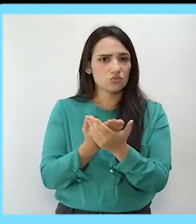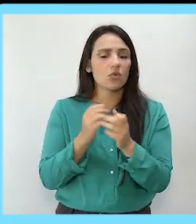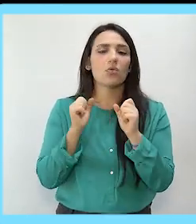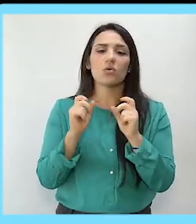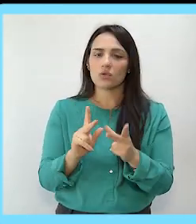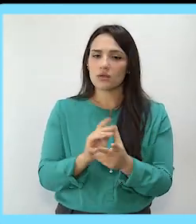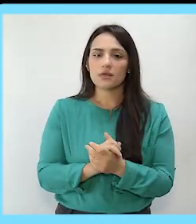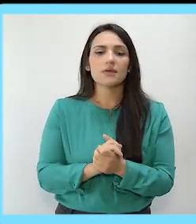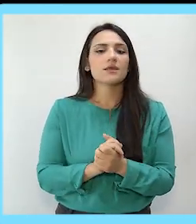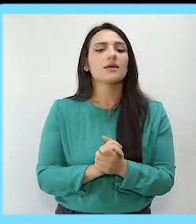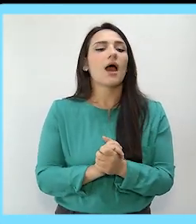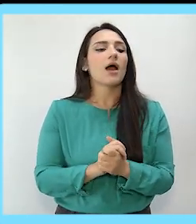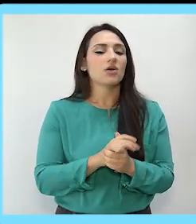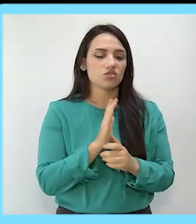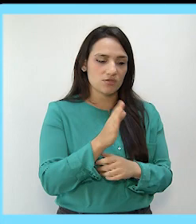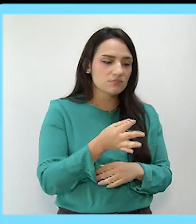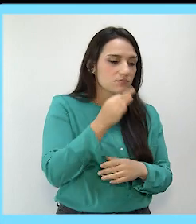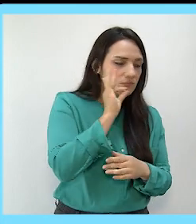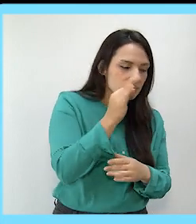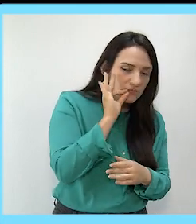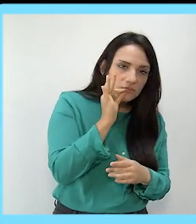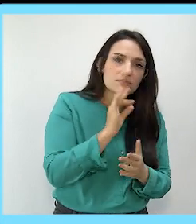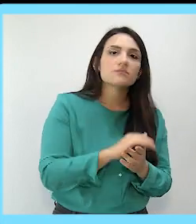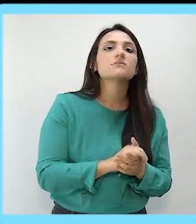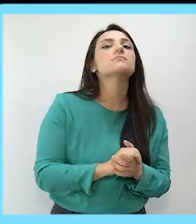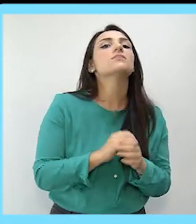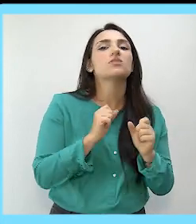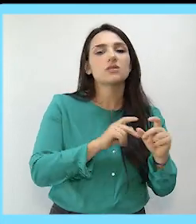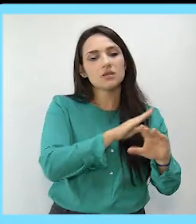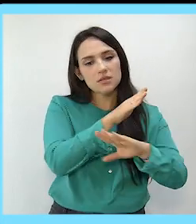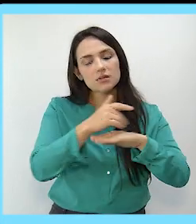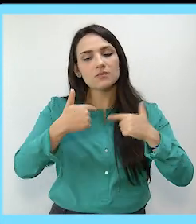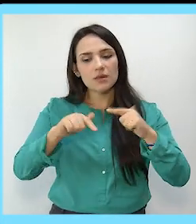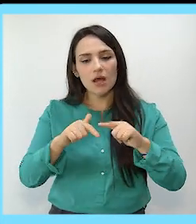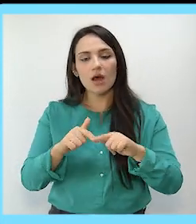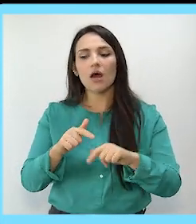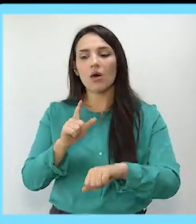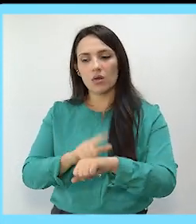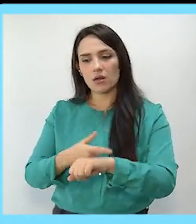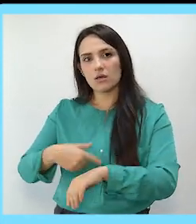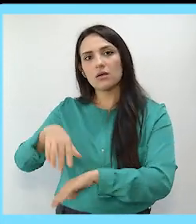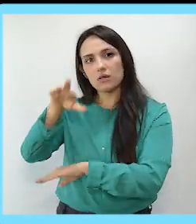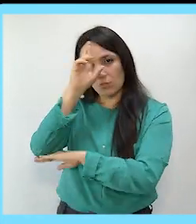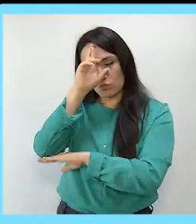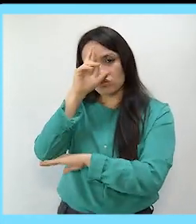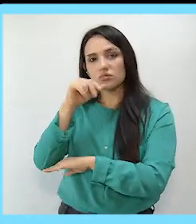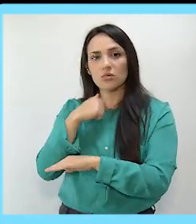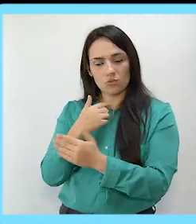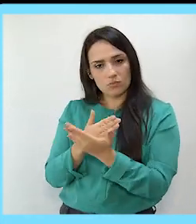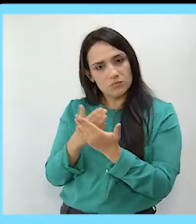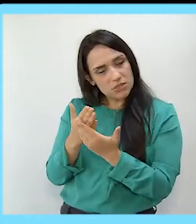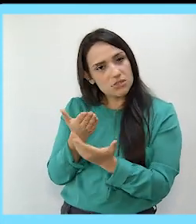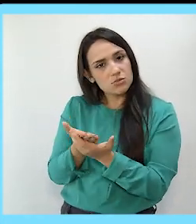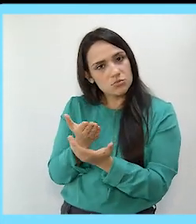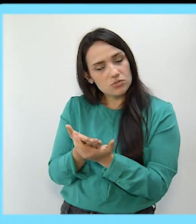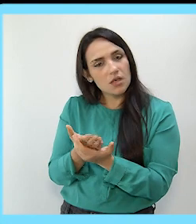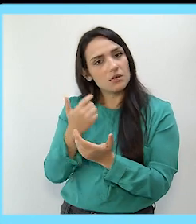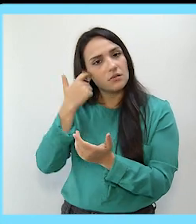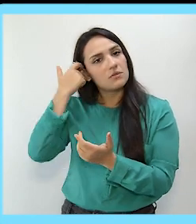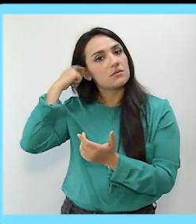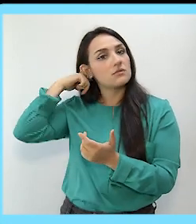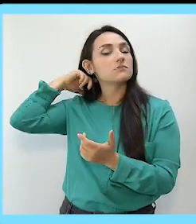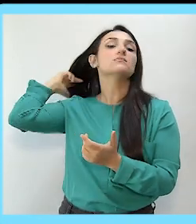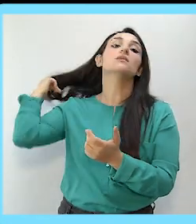horário de tomar o café e ir trabalhar. Horário de almoço, estudava novamente e eu criei um método para me